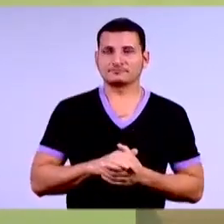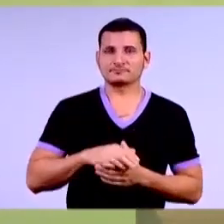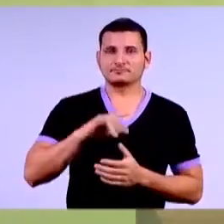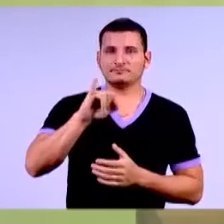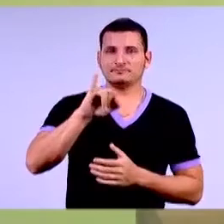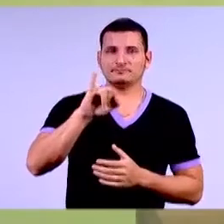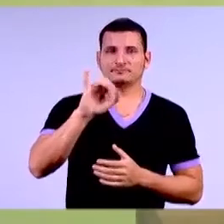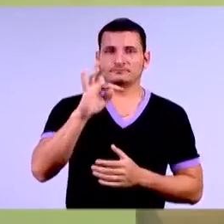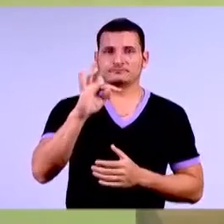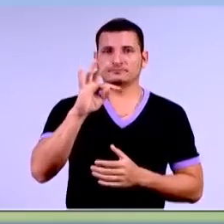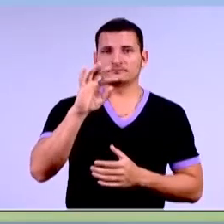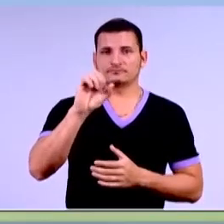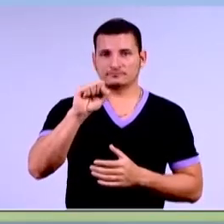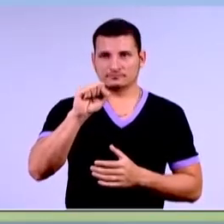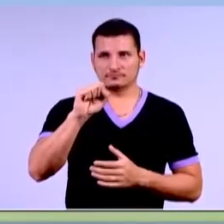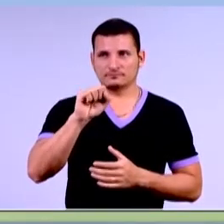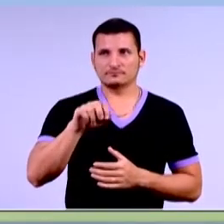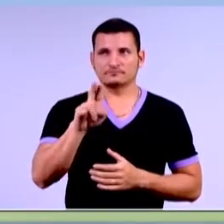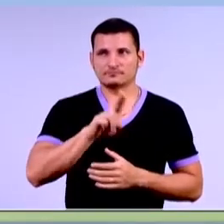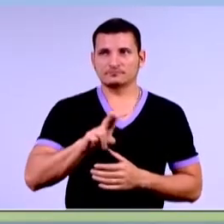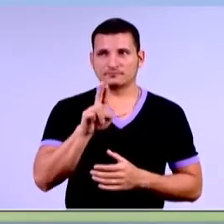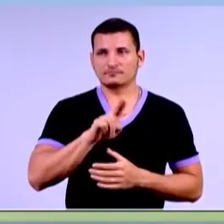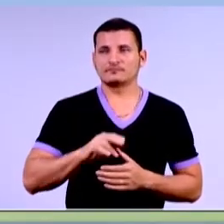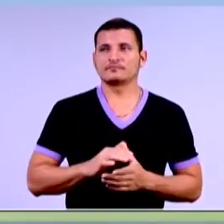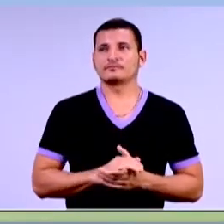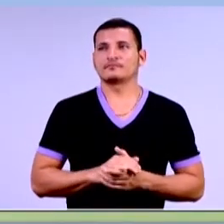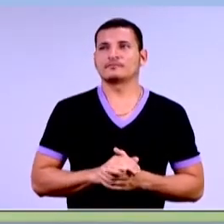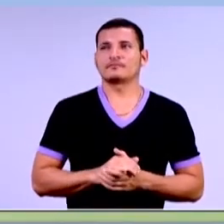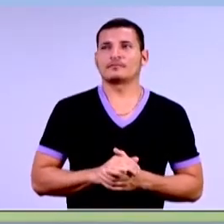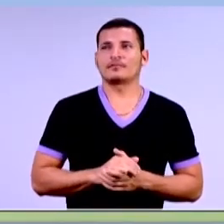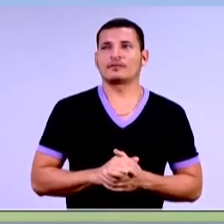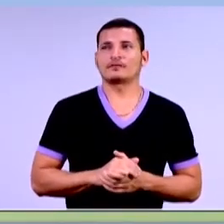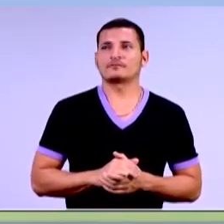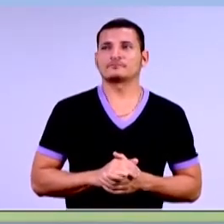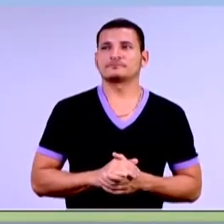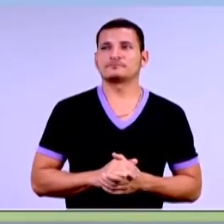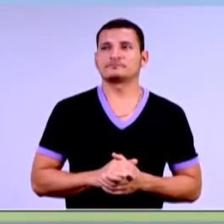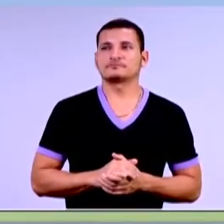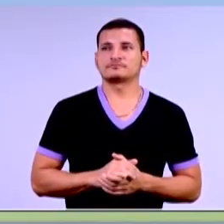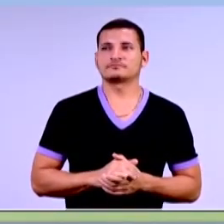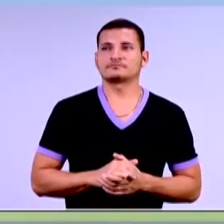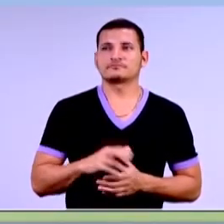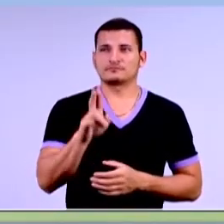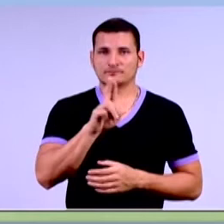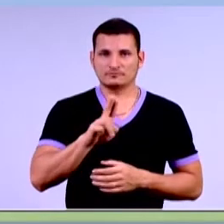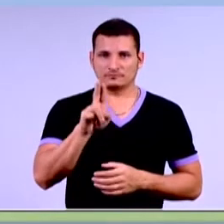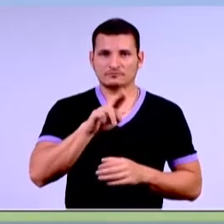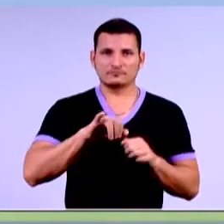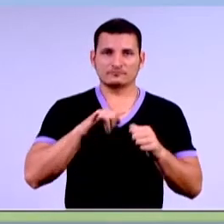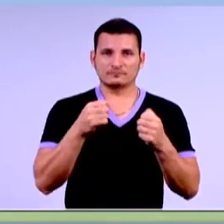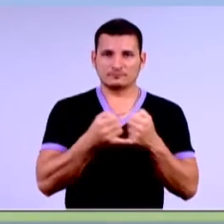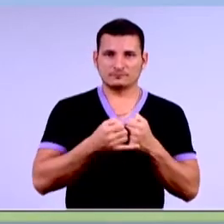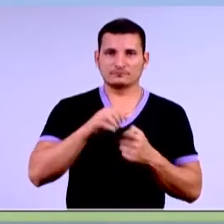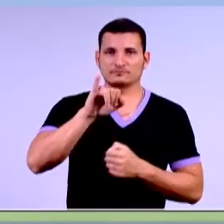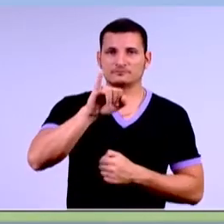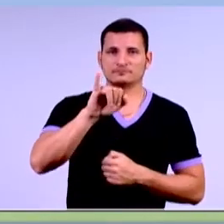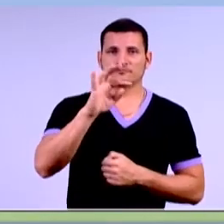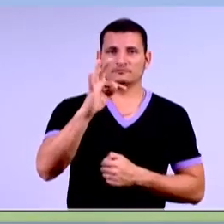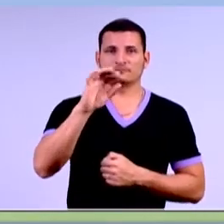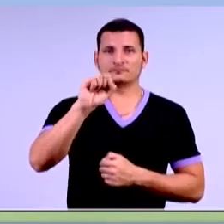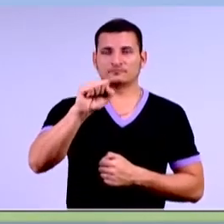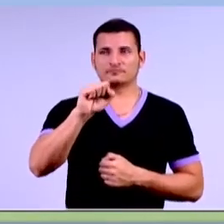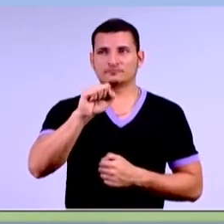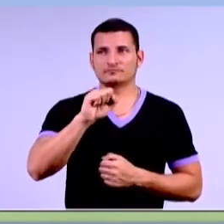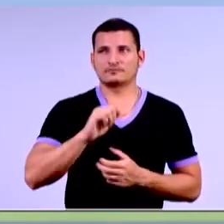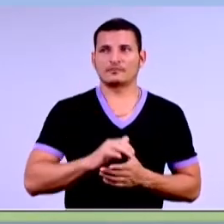house is big cachorro animal eu também vou usar o adjetivo possessivo e que